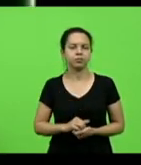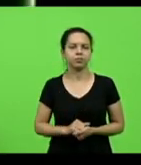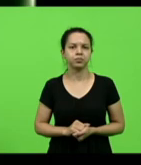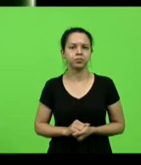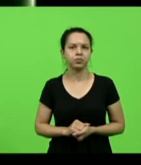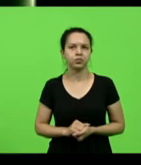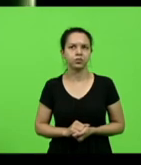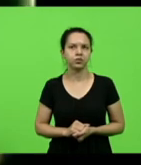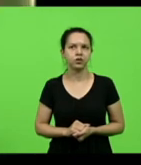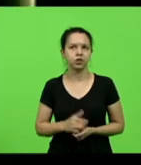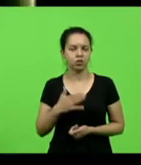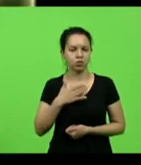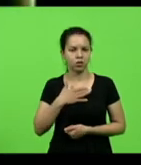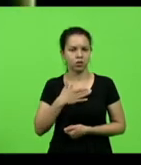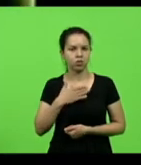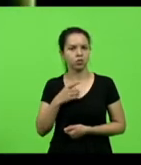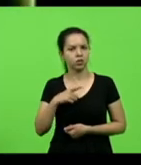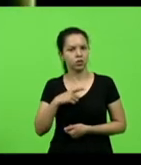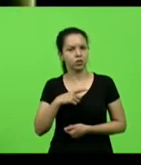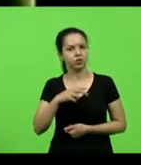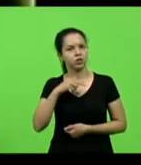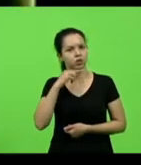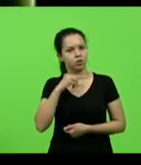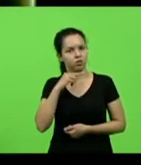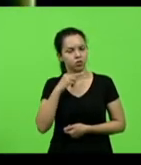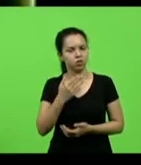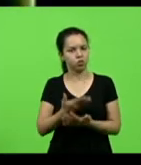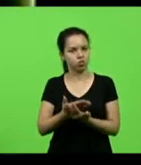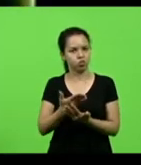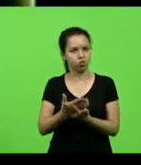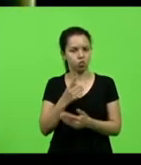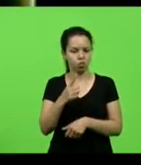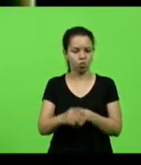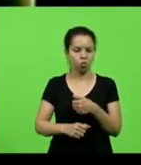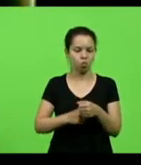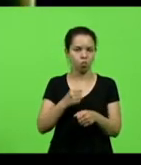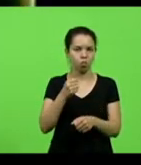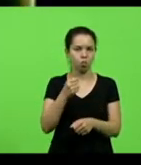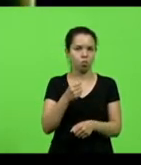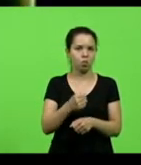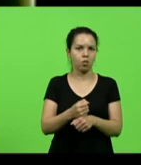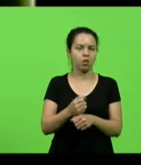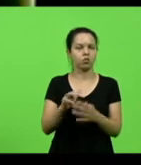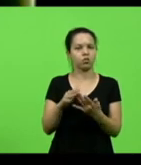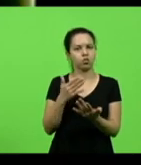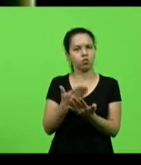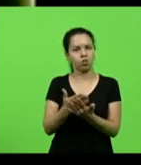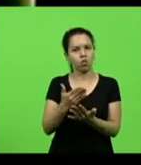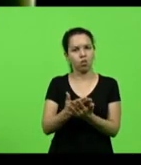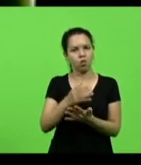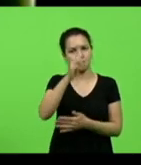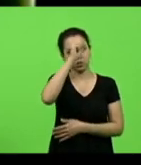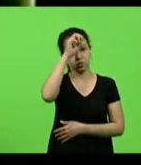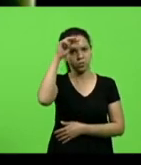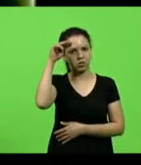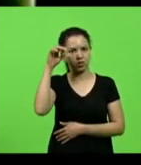uma netinha que estudou um ano em São Miguel do Oeste e agora ela mora em Balneário Camboriú.